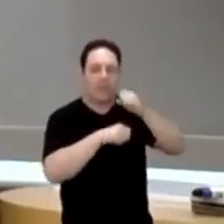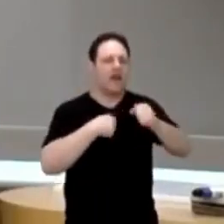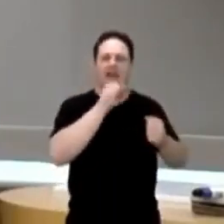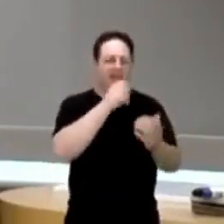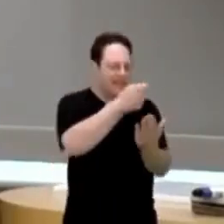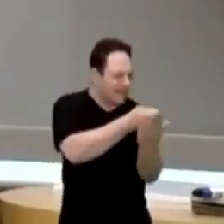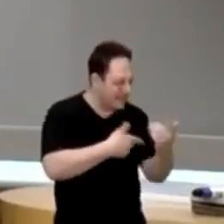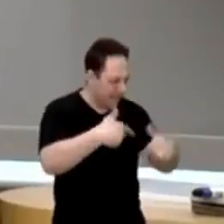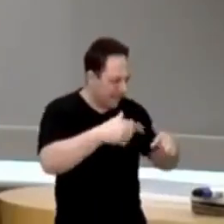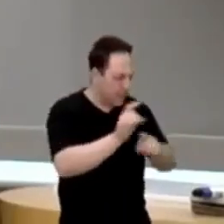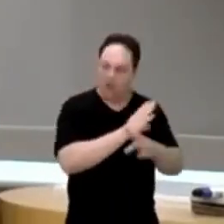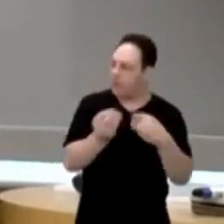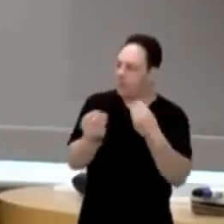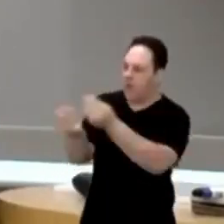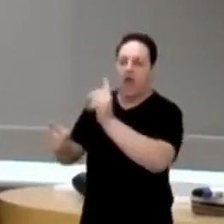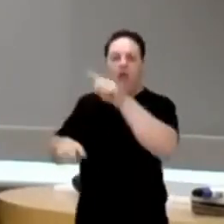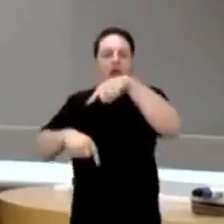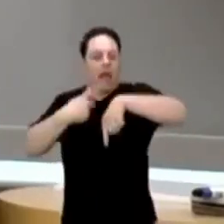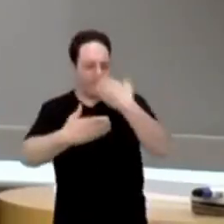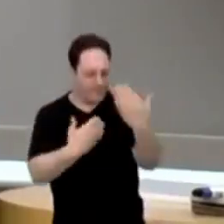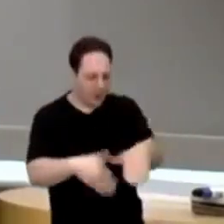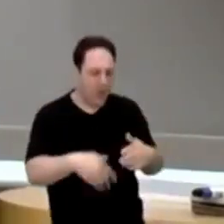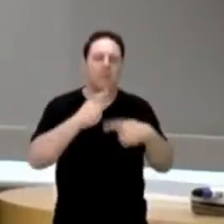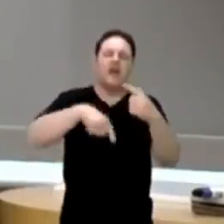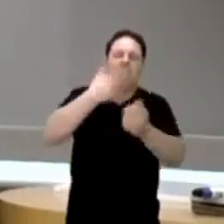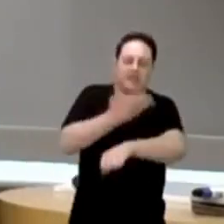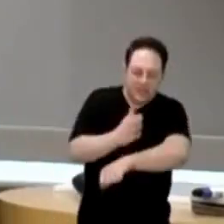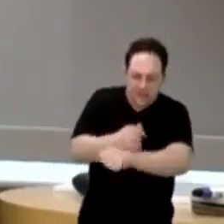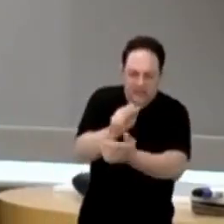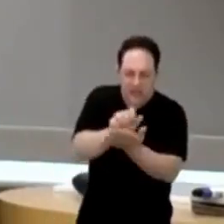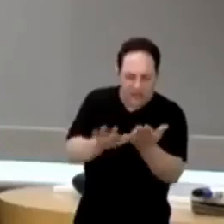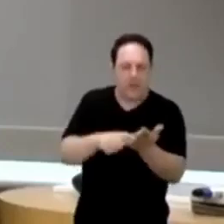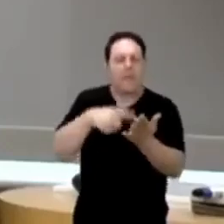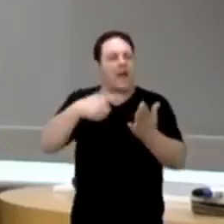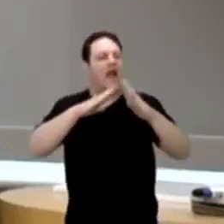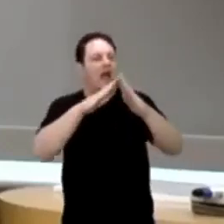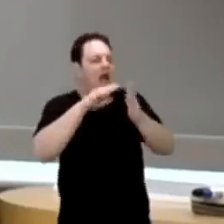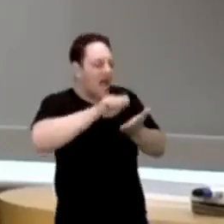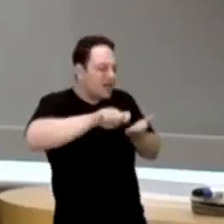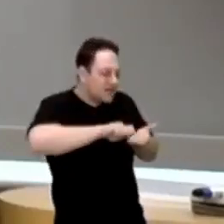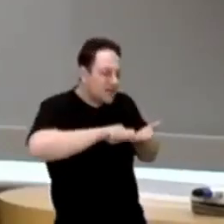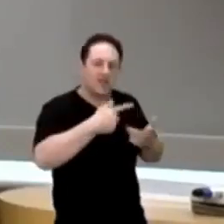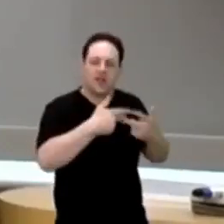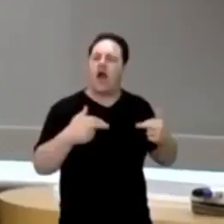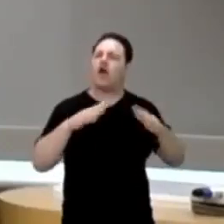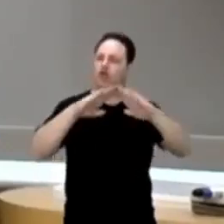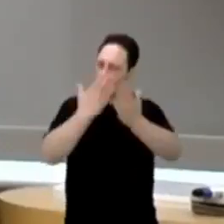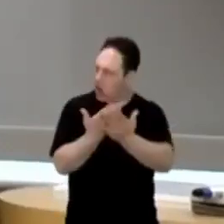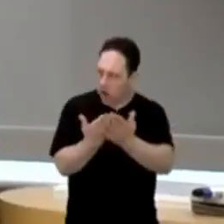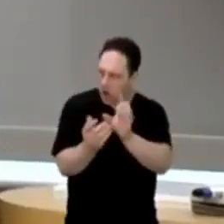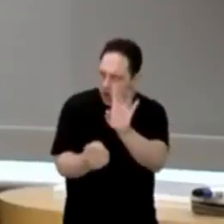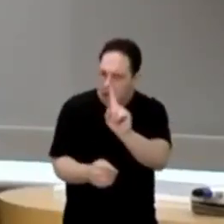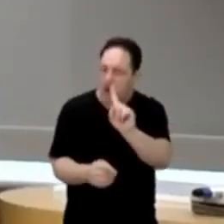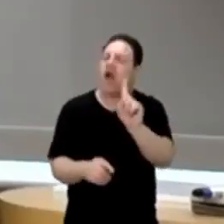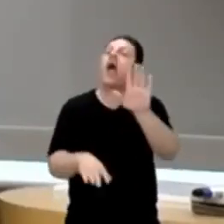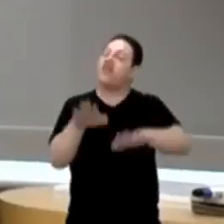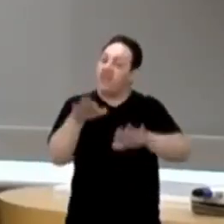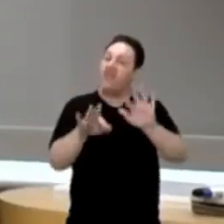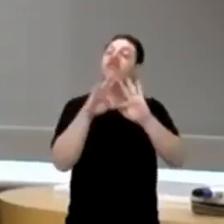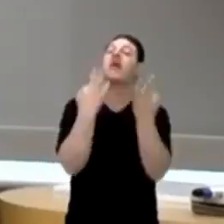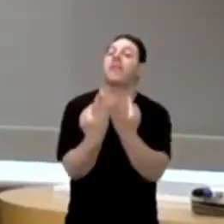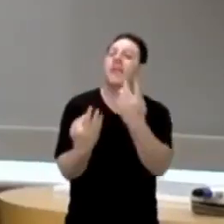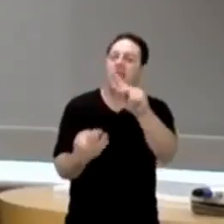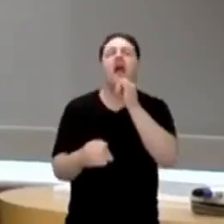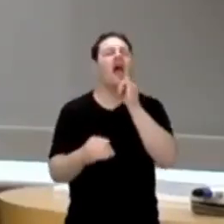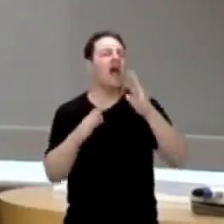trabalho atrás de outro, aí tem prova, aí depois tem exercício, aí tem lição de casa, aí tem... Não só no ambiente escolar, tô falando também na família. Às vezes a gente tem que terminar de